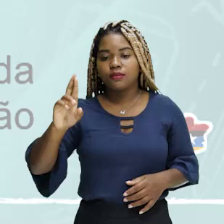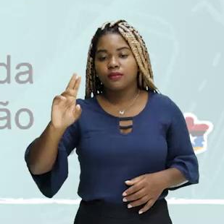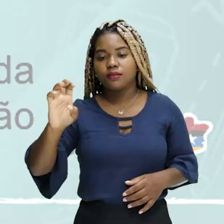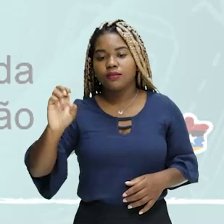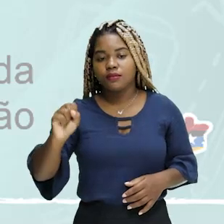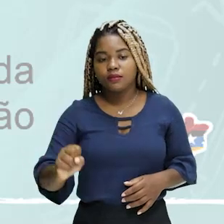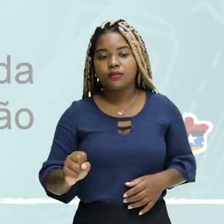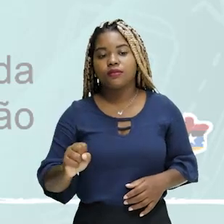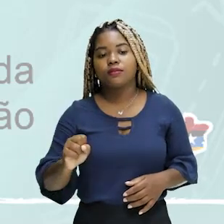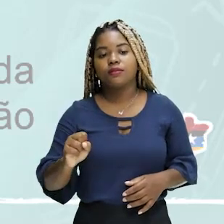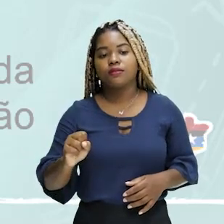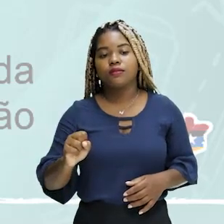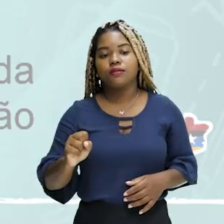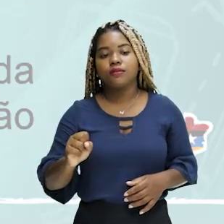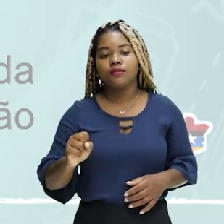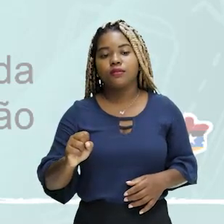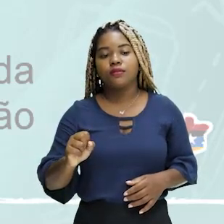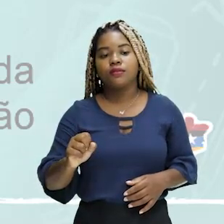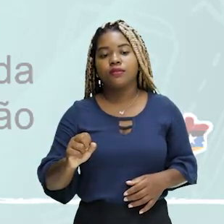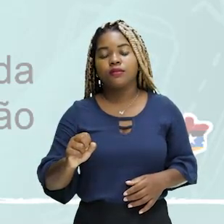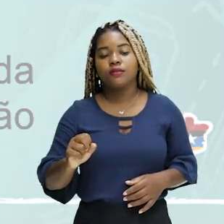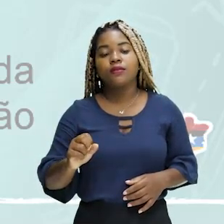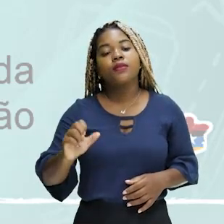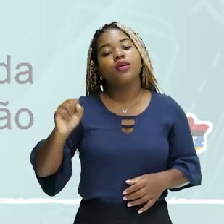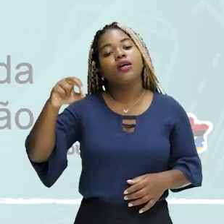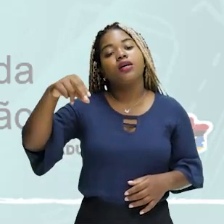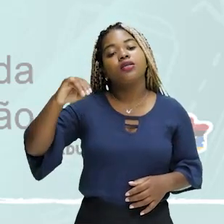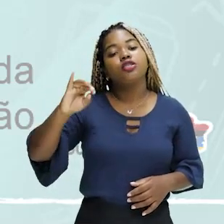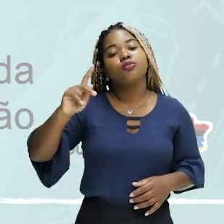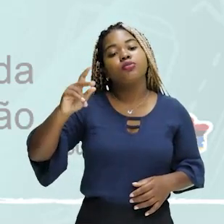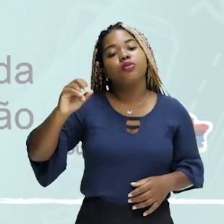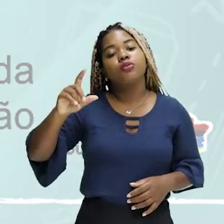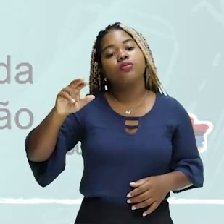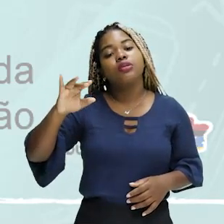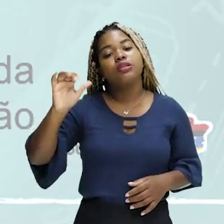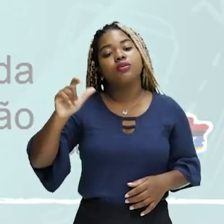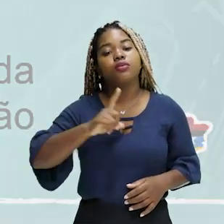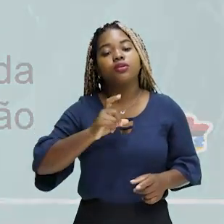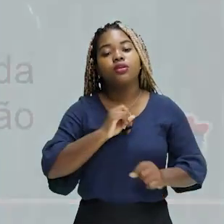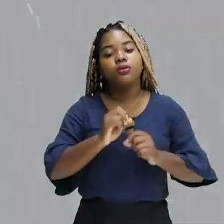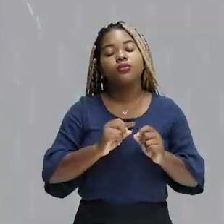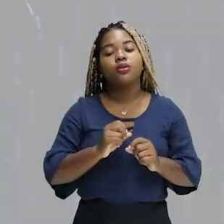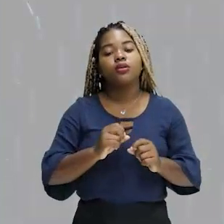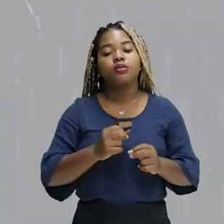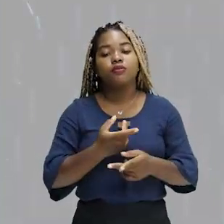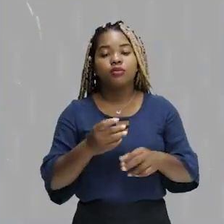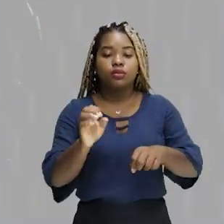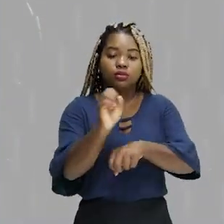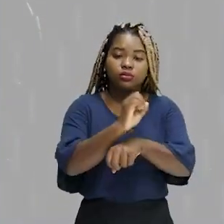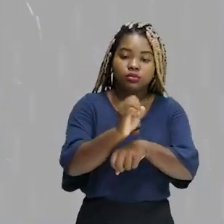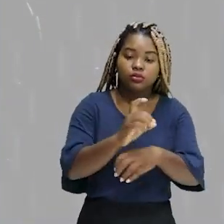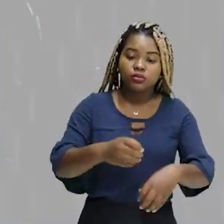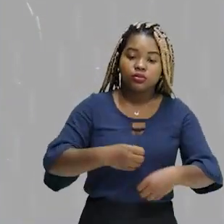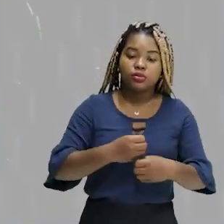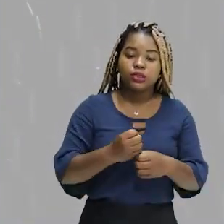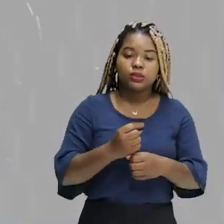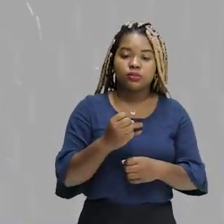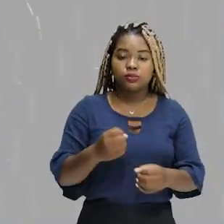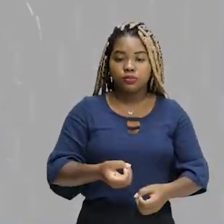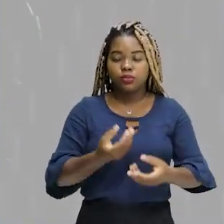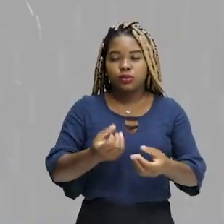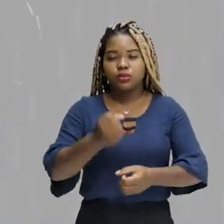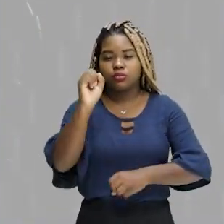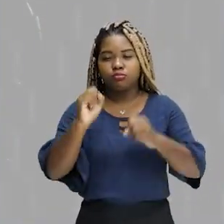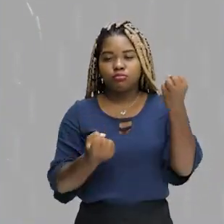dispositivos antipoluição existentes na maioria dos carros produzidos pelas indústrias